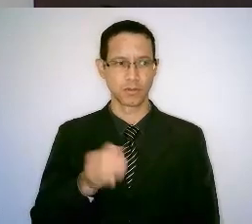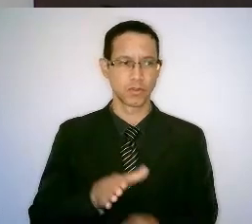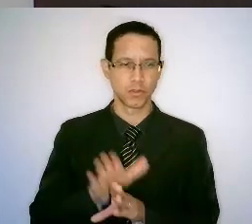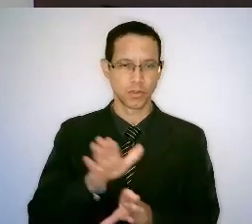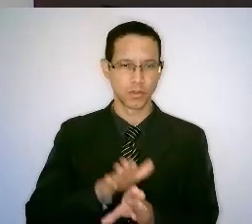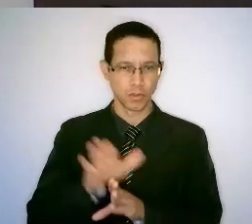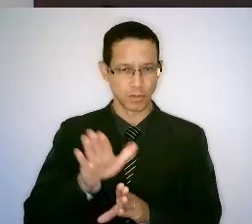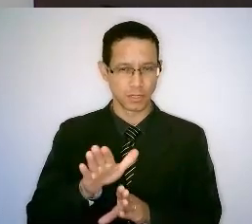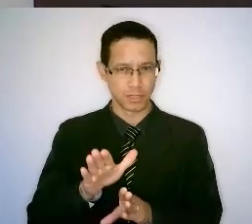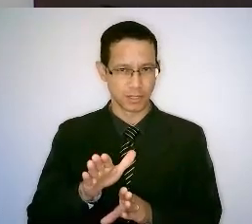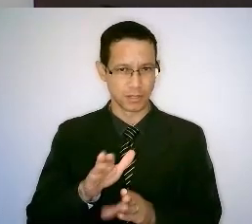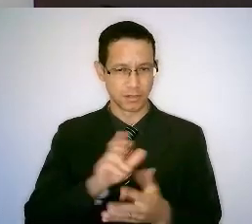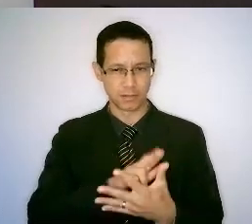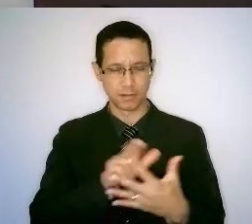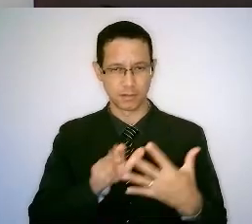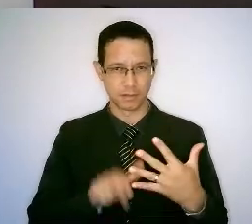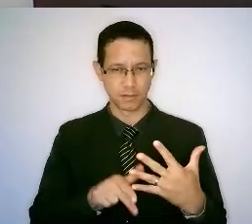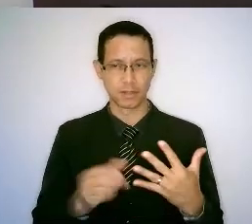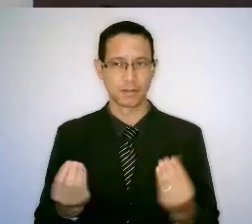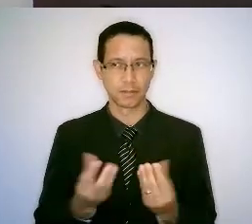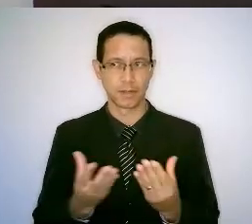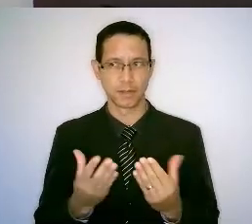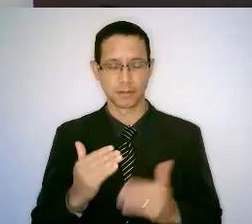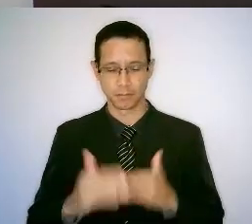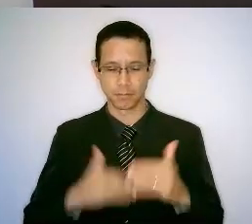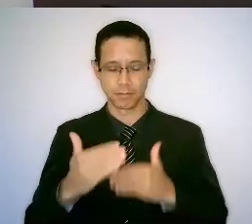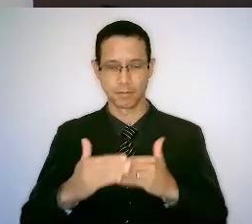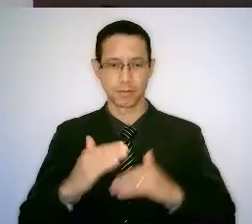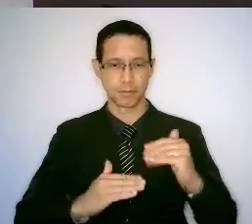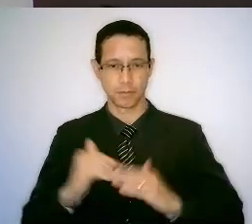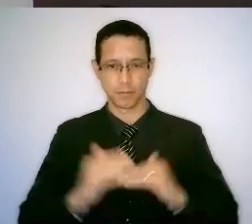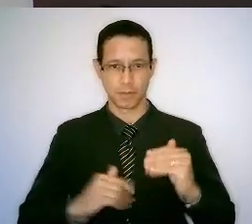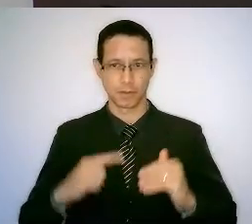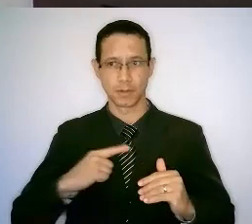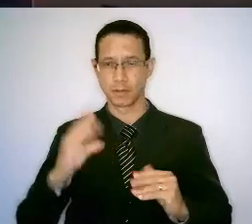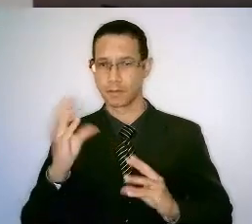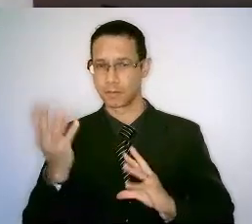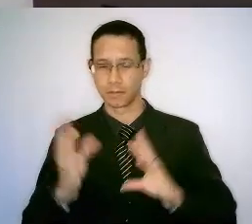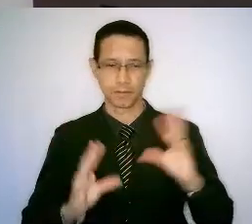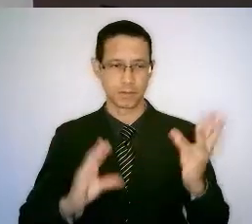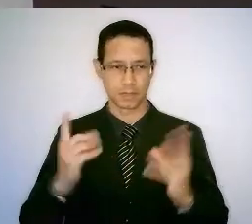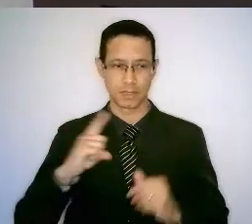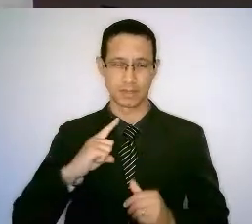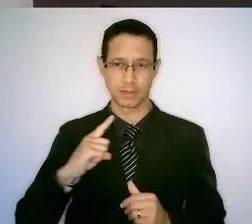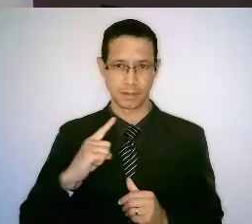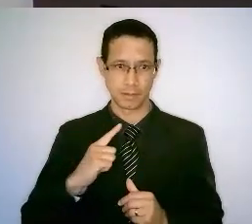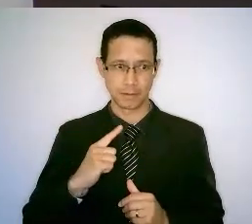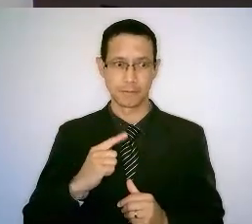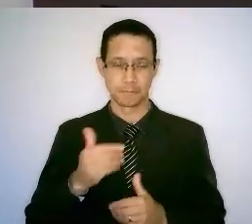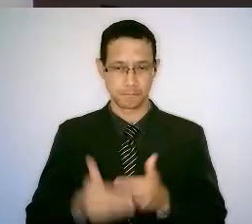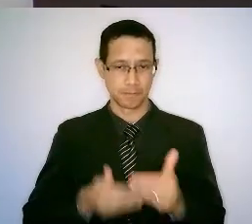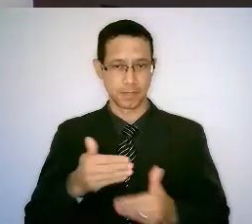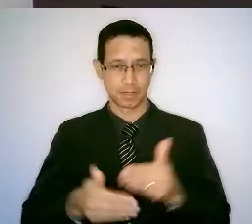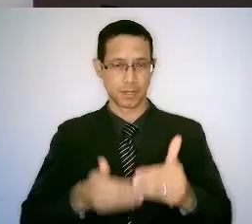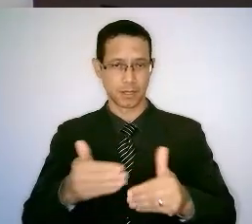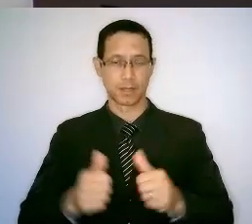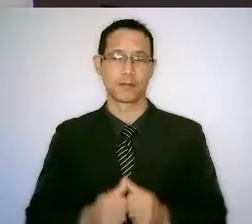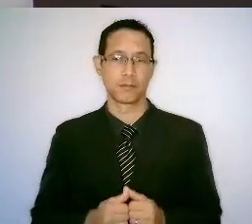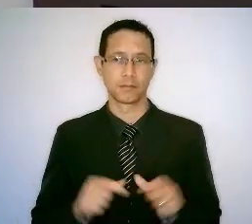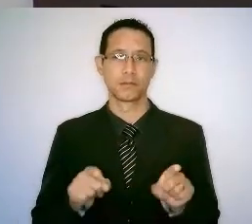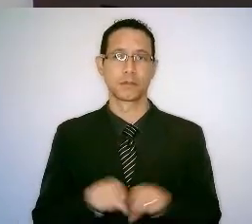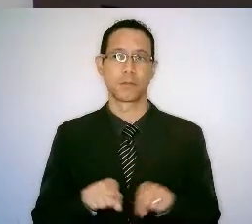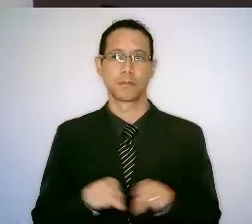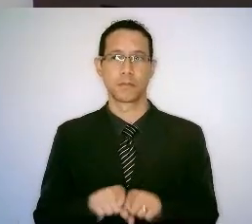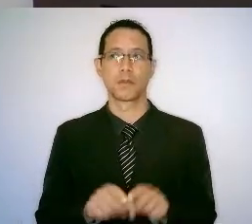para que as medidas ou as providências que eventualmente sejam desencadeadas, elas também possam